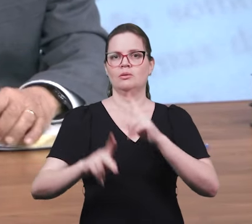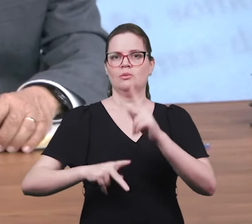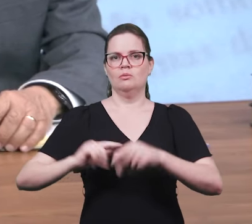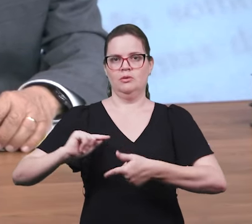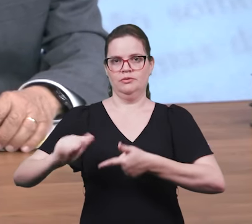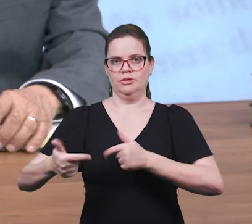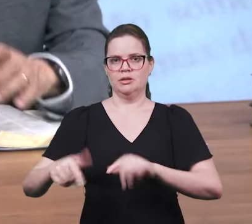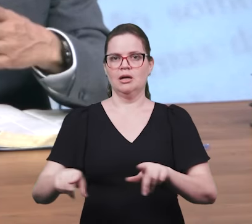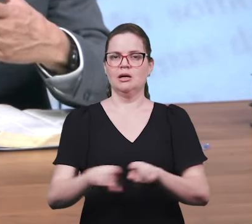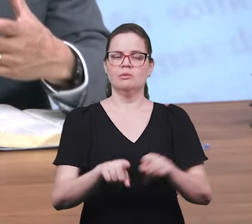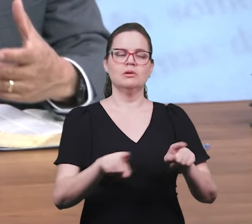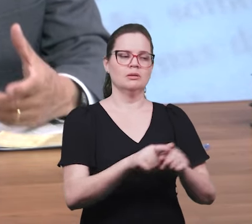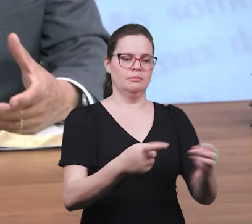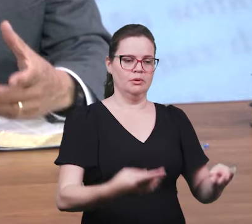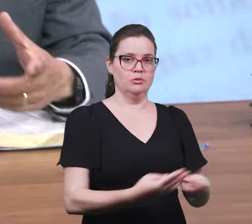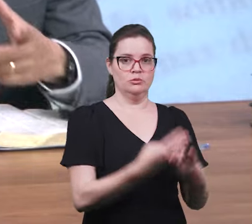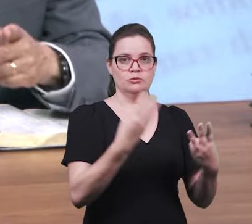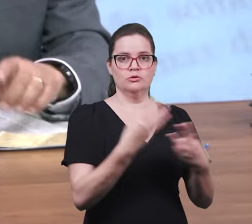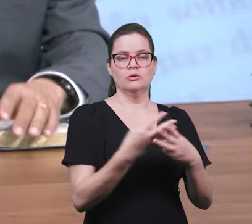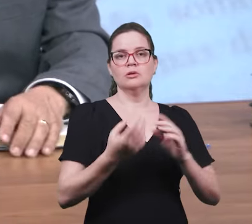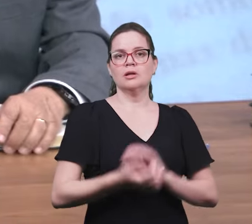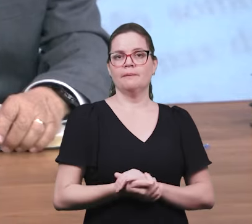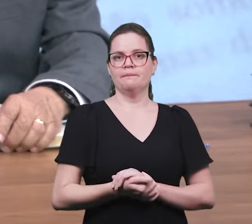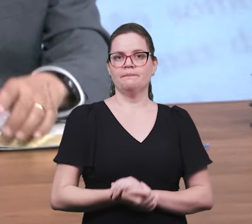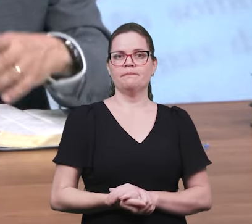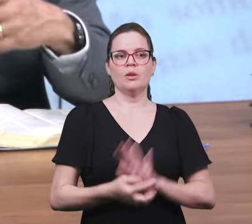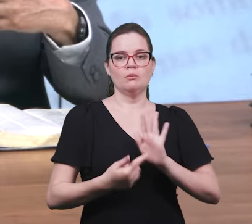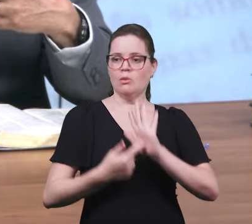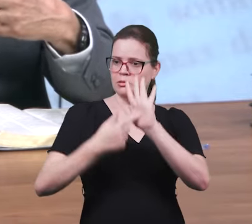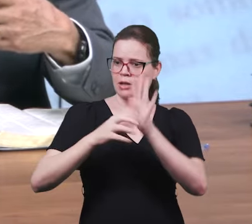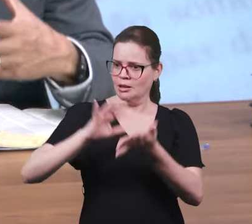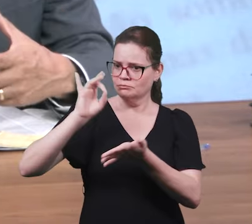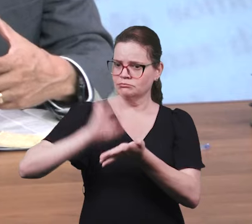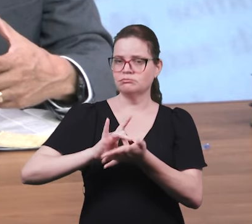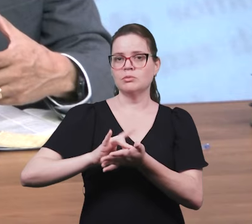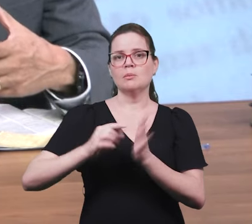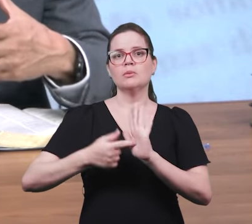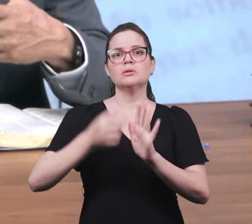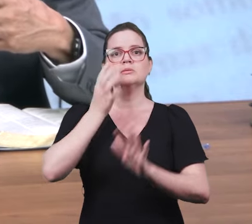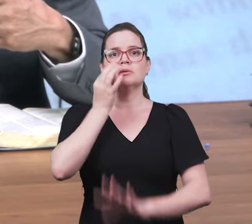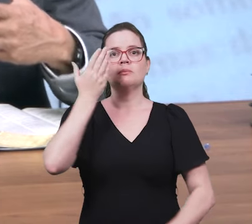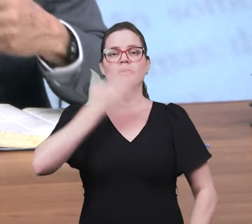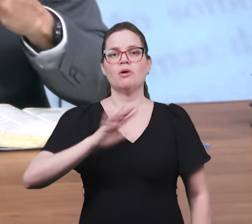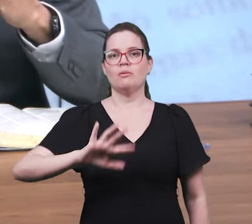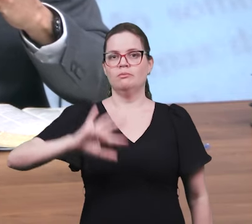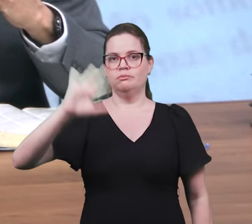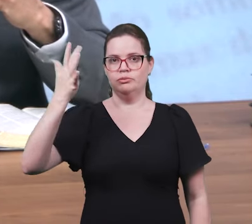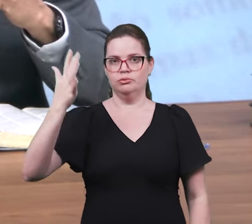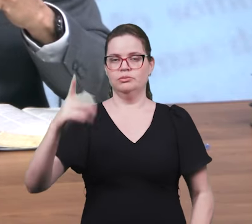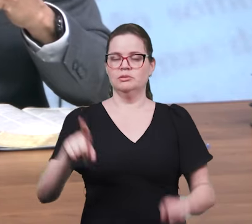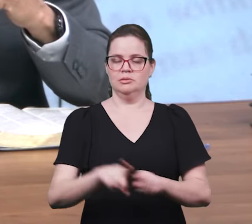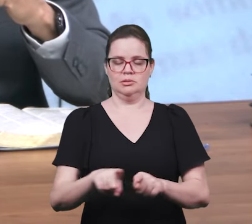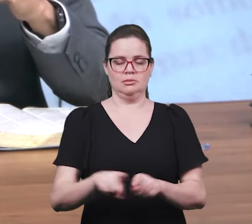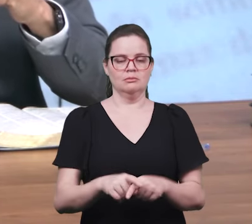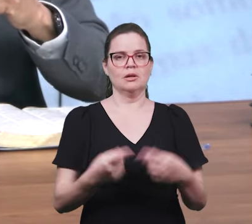e Judá, autenticando suas mensagens com sinais e